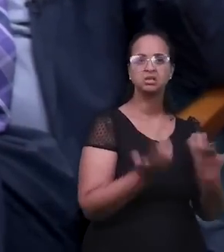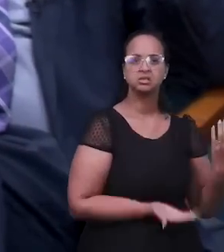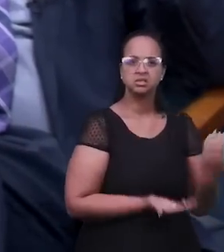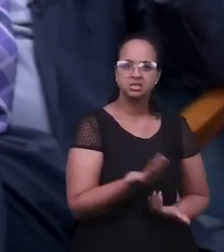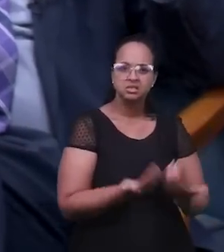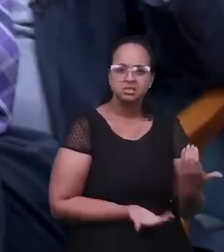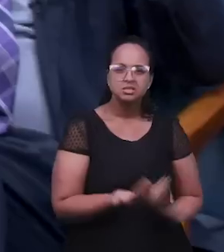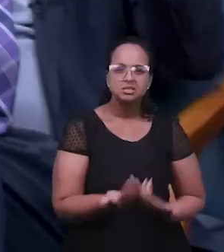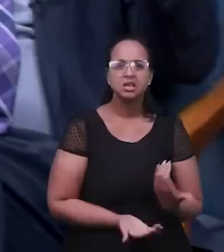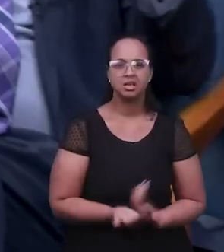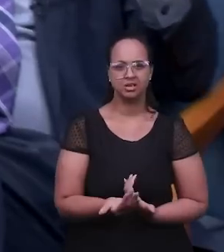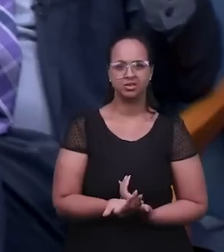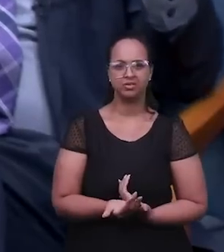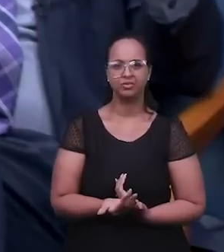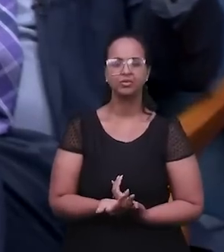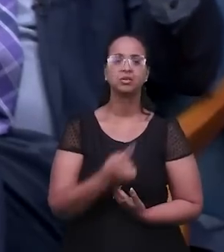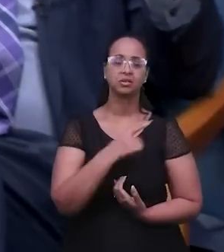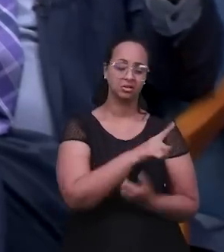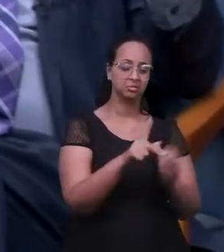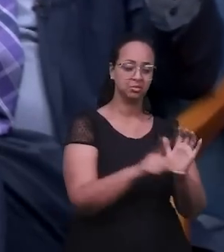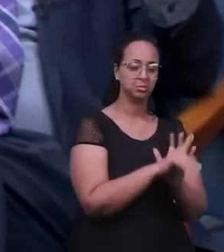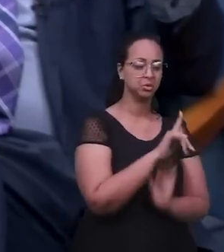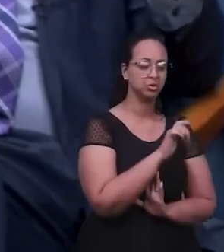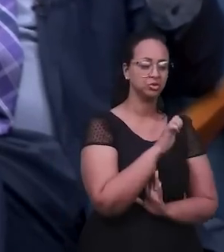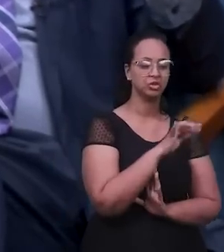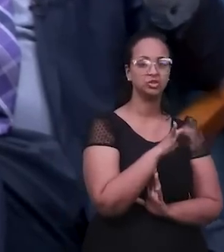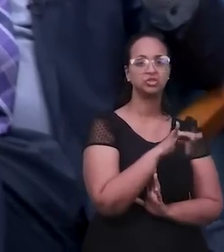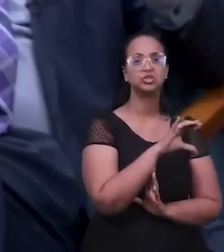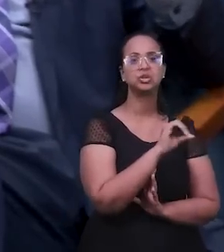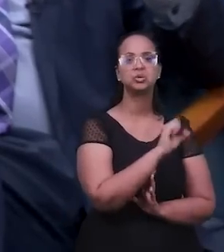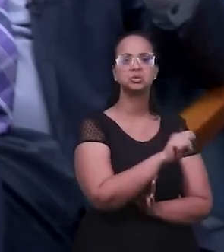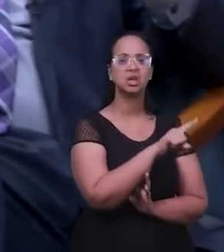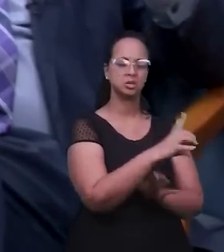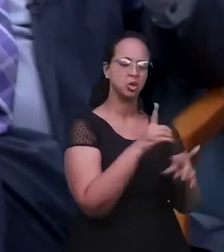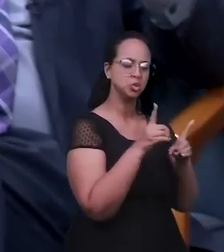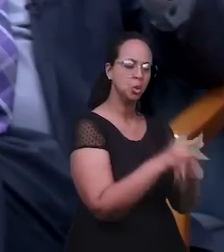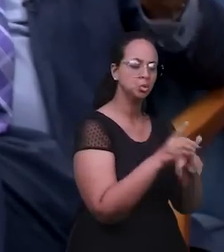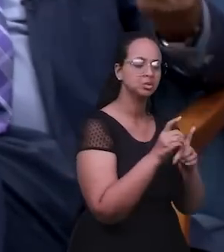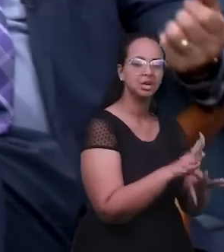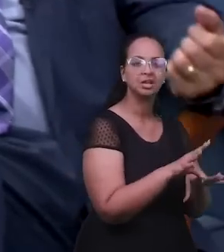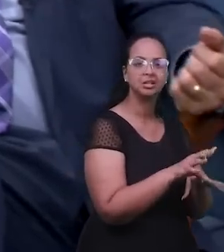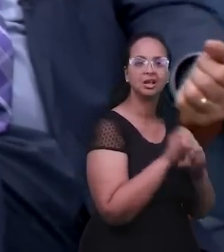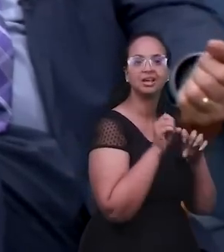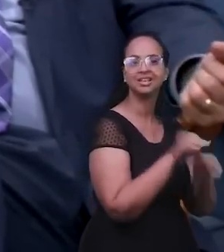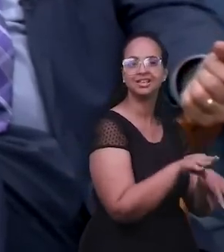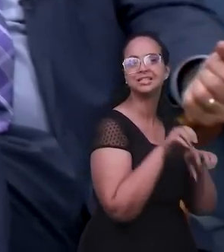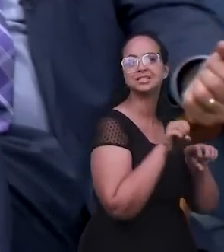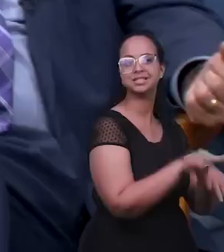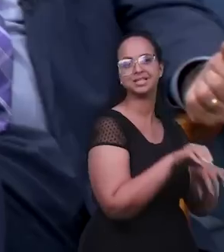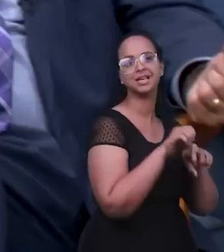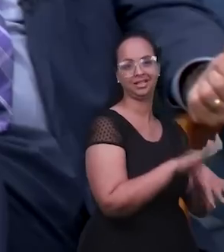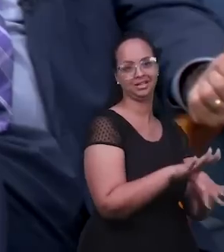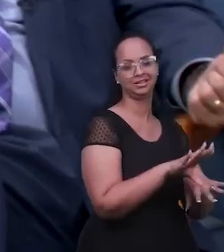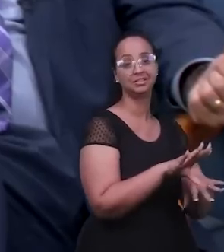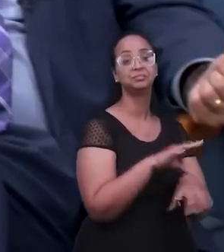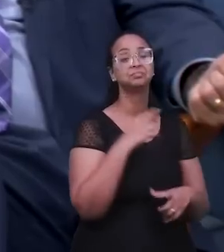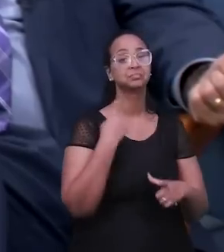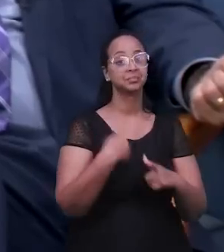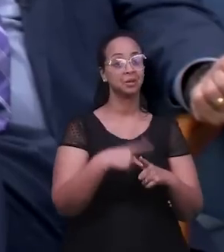era apóstolo? Era. Pedro dentro de Israel, Pedro dentro de Israel. Paulo para os gentios. Mas Paulo tinha uma linha doutrinadora muito